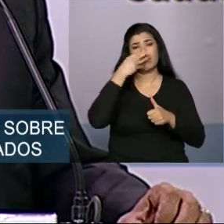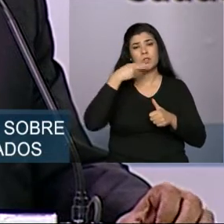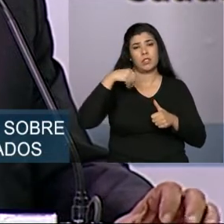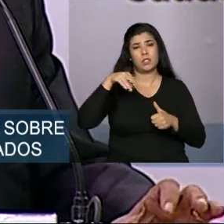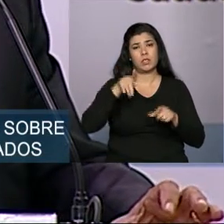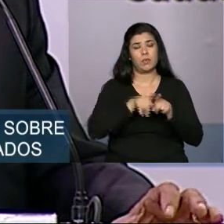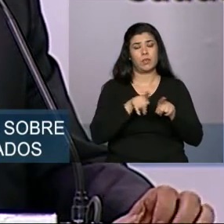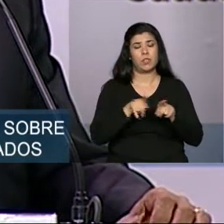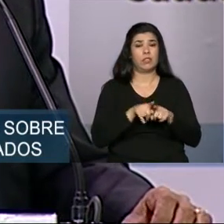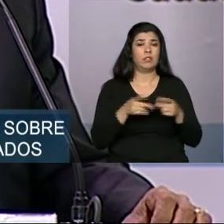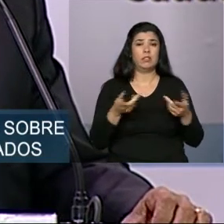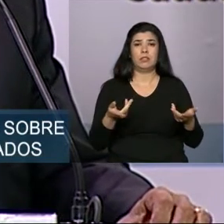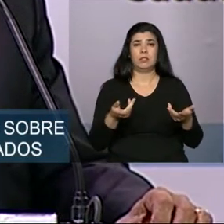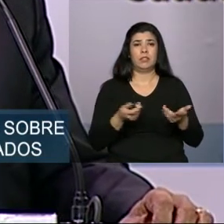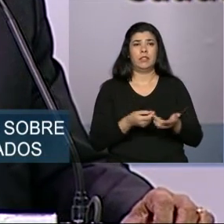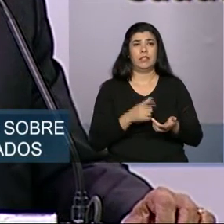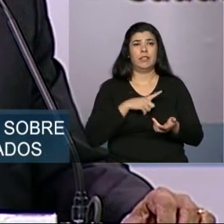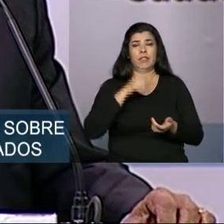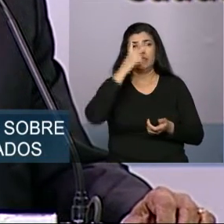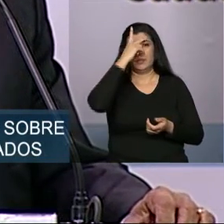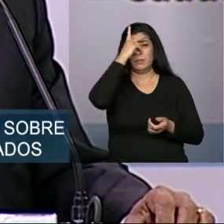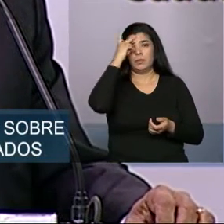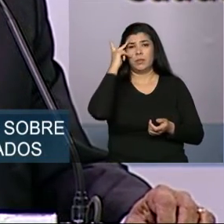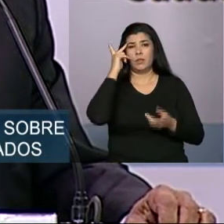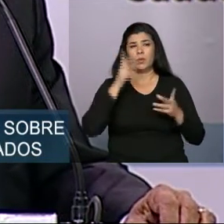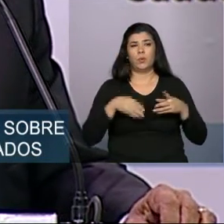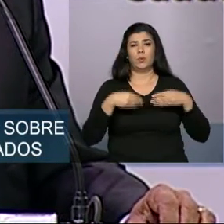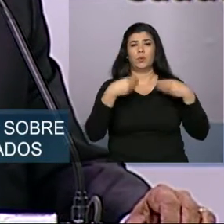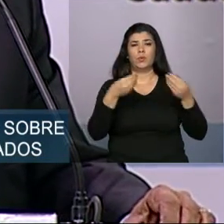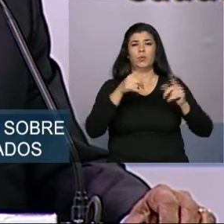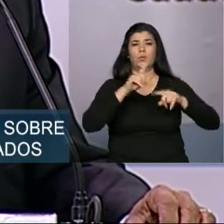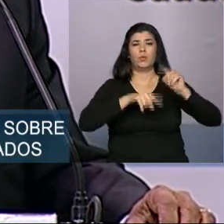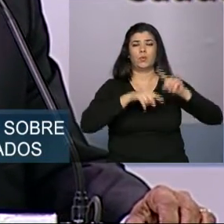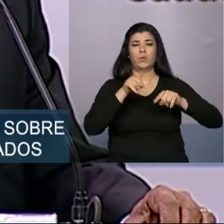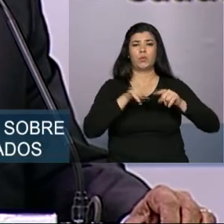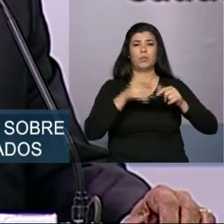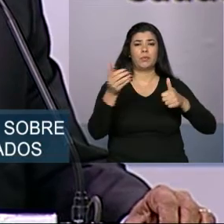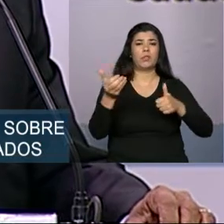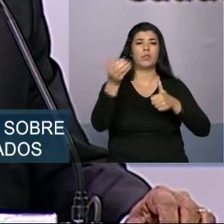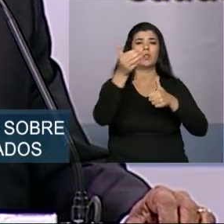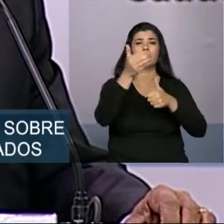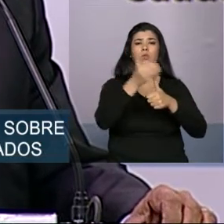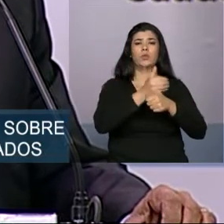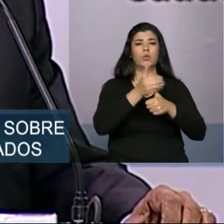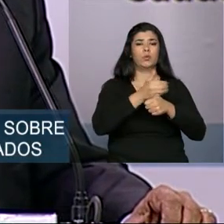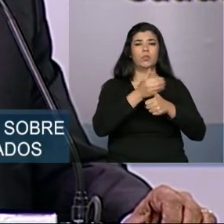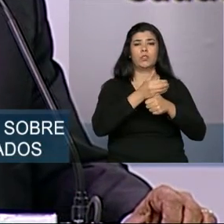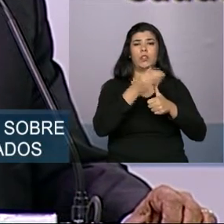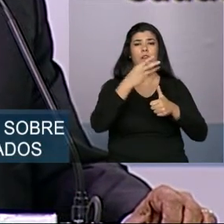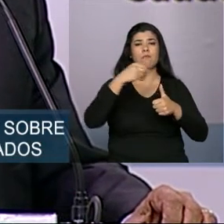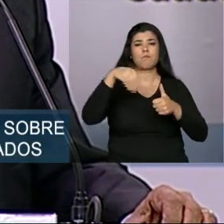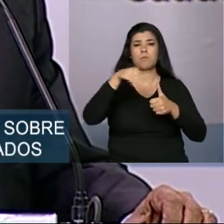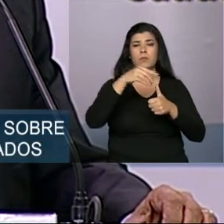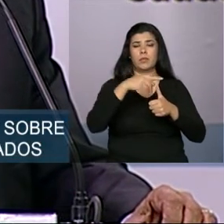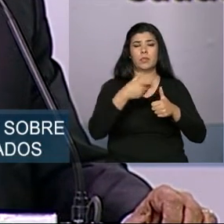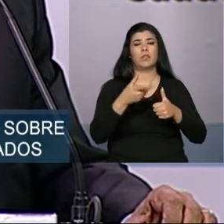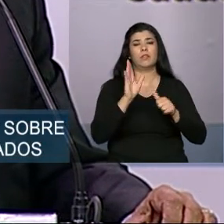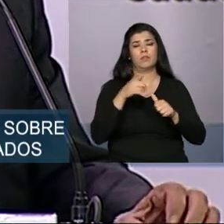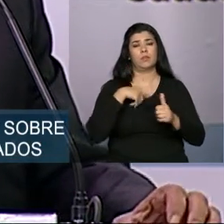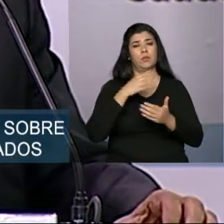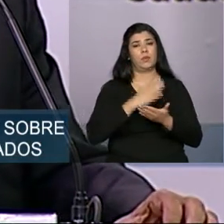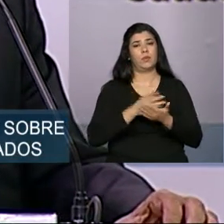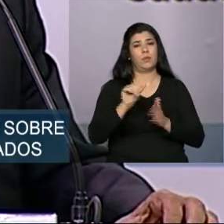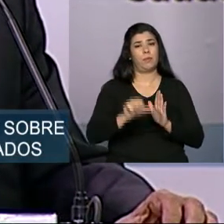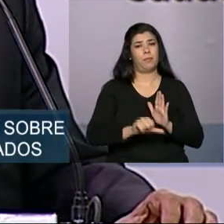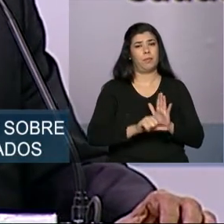por exemplo, ou fornecedores de matérias-primas em substituição, que nós já entramos nesta fase, a